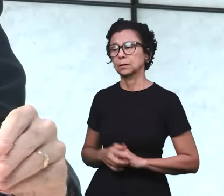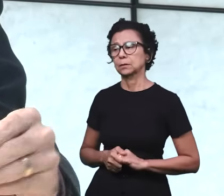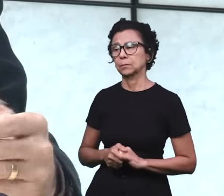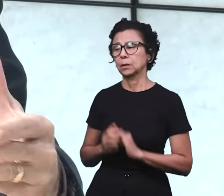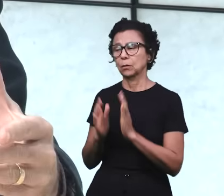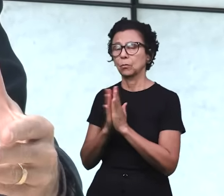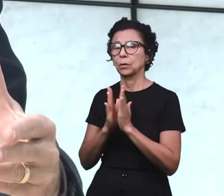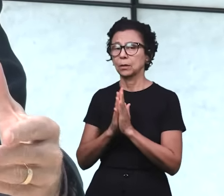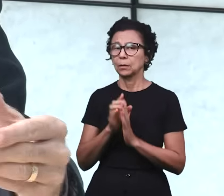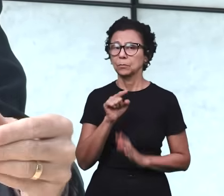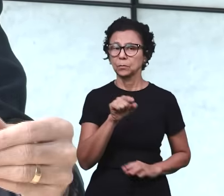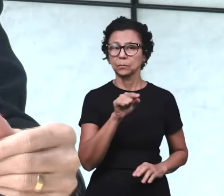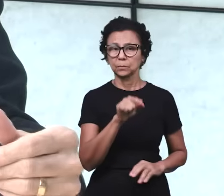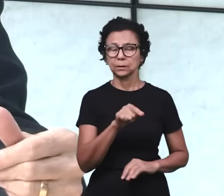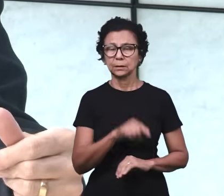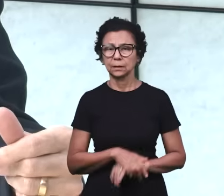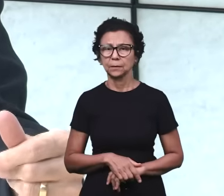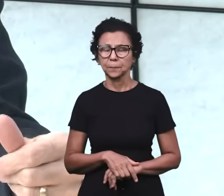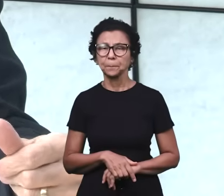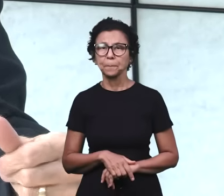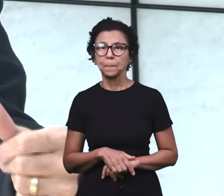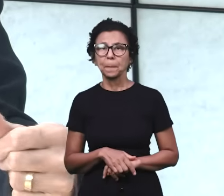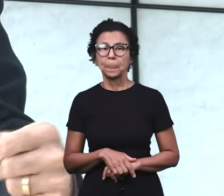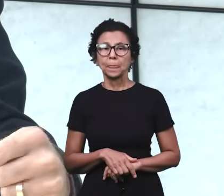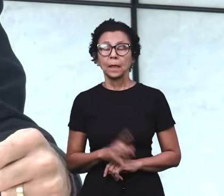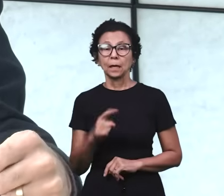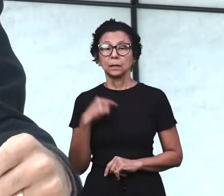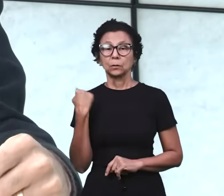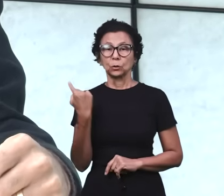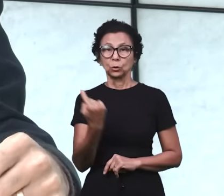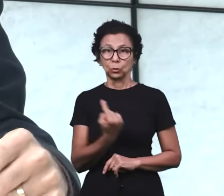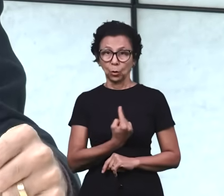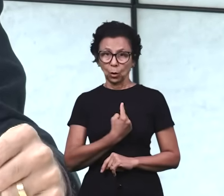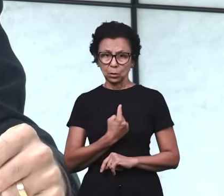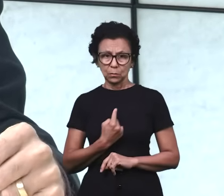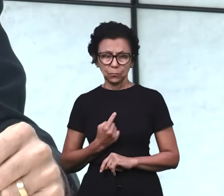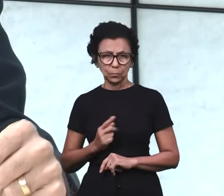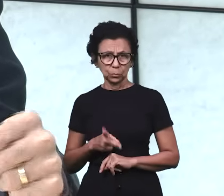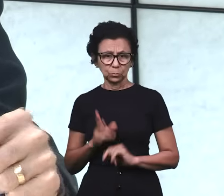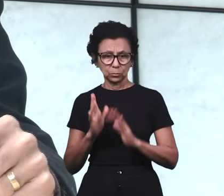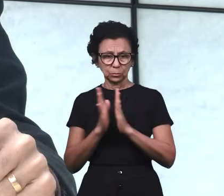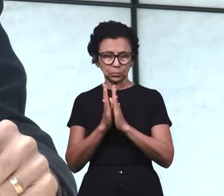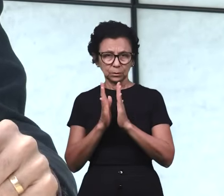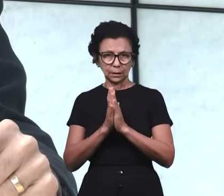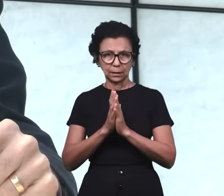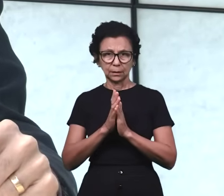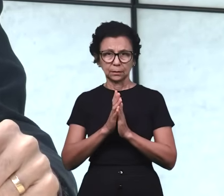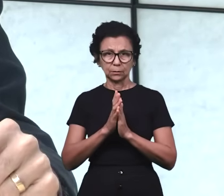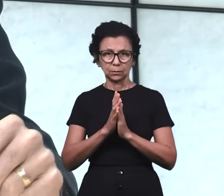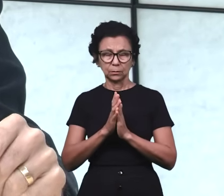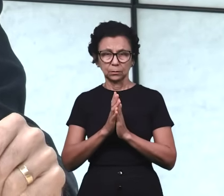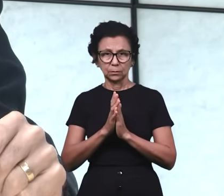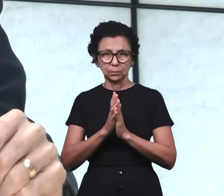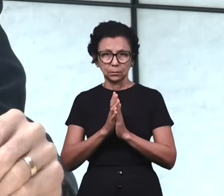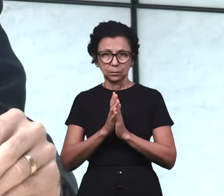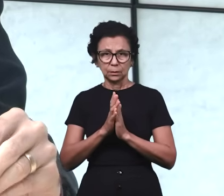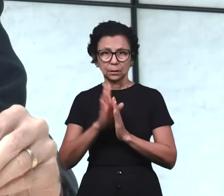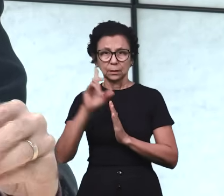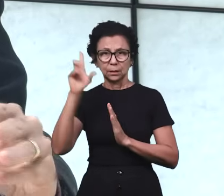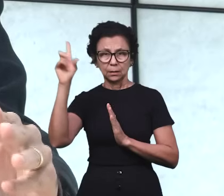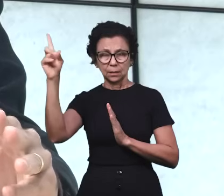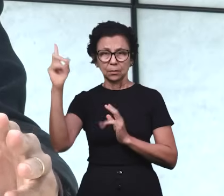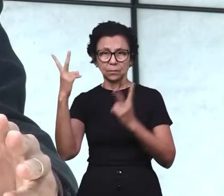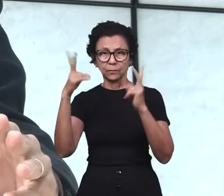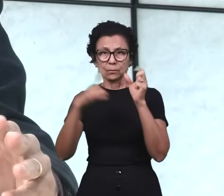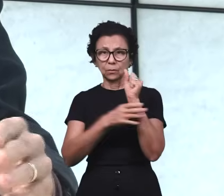aquela situação que você tem que resolver, mas os seus pais, nós vamos estar aqui orando e Deus vai garantir a vitória a você.